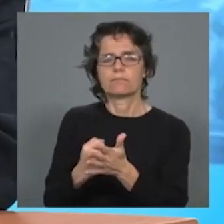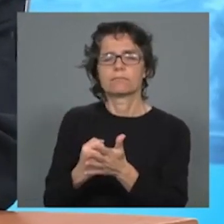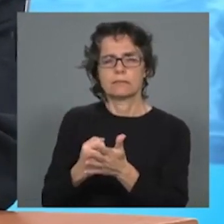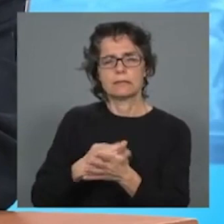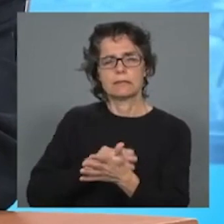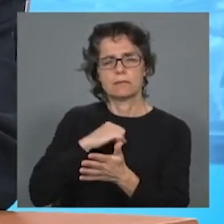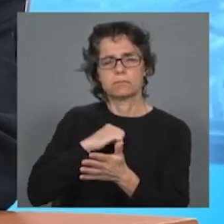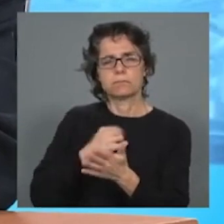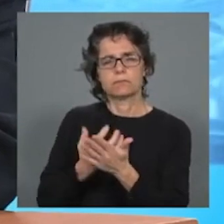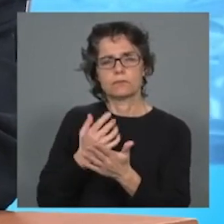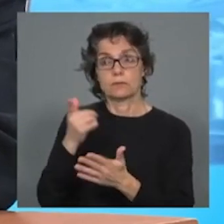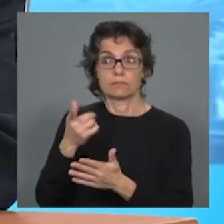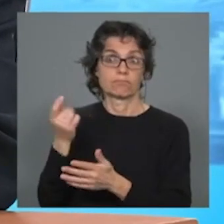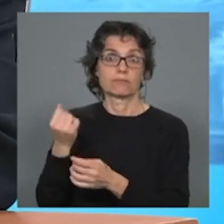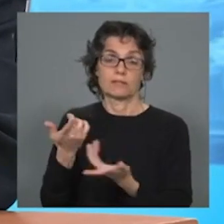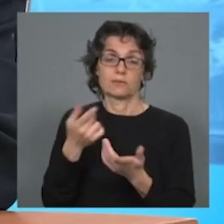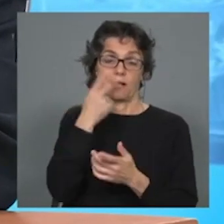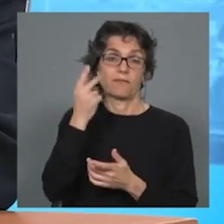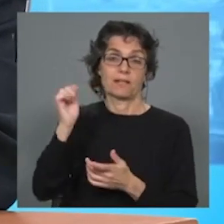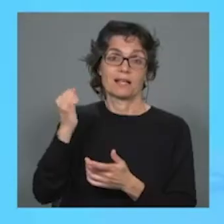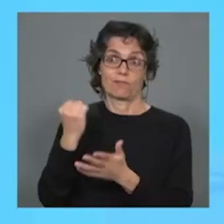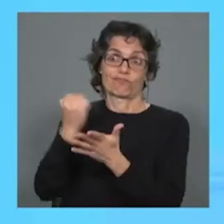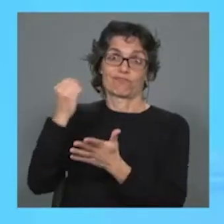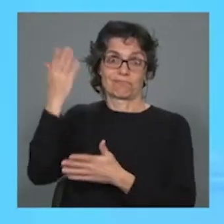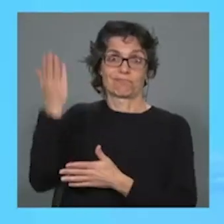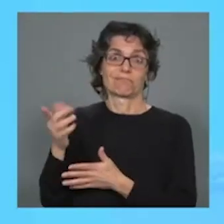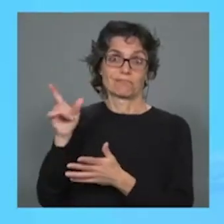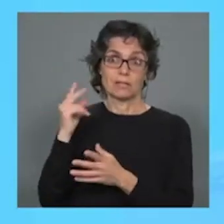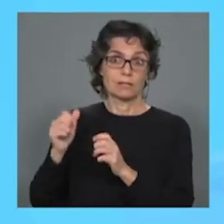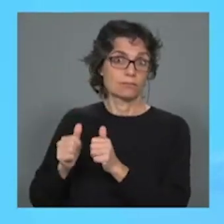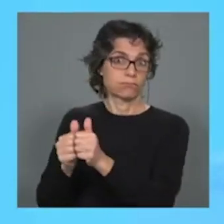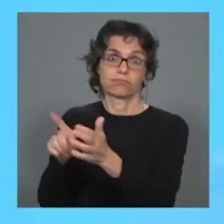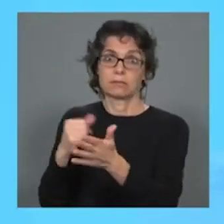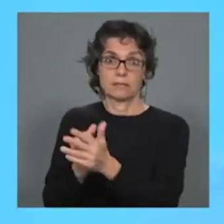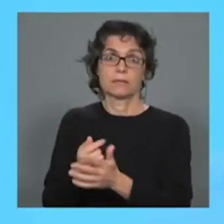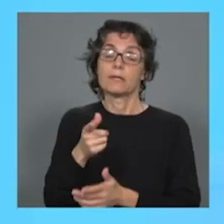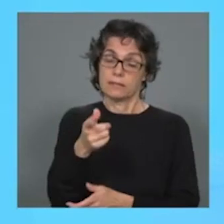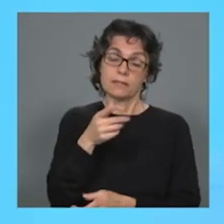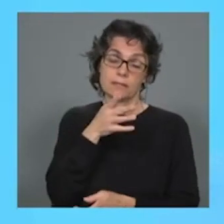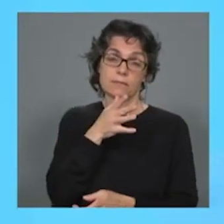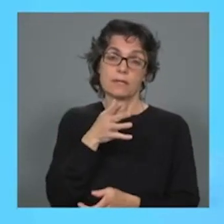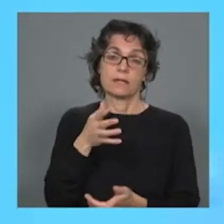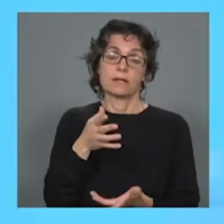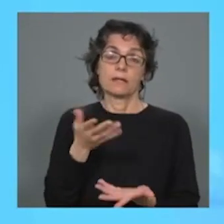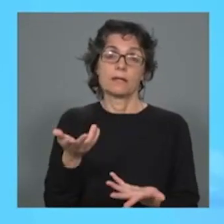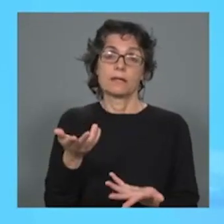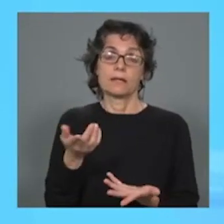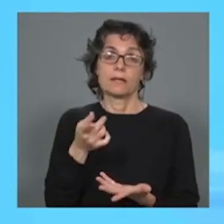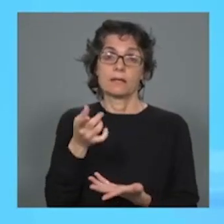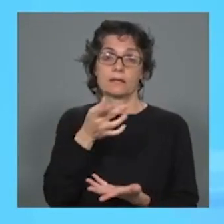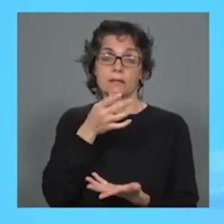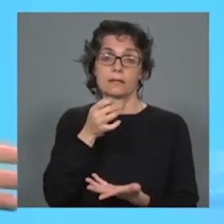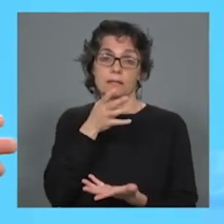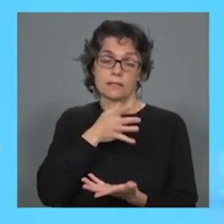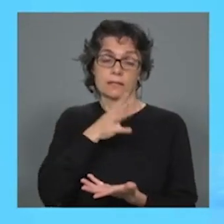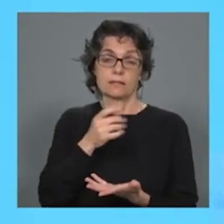essa é uma marca também de Carlos de Foucault, não é? Verdade. Por isso dizia o Padre Zé Manel logo no início da nossa conversa que permanece desconhecido, ou bastante